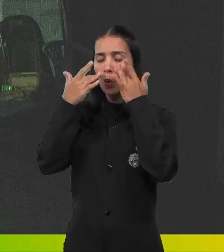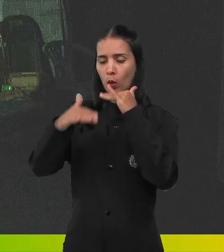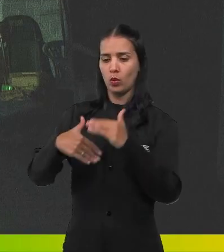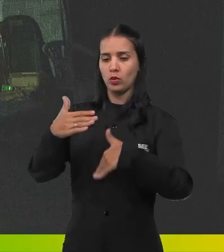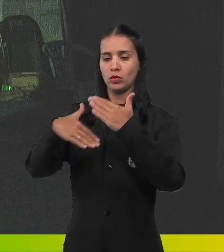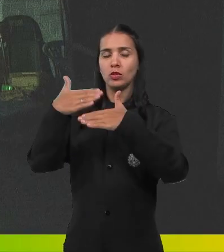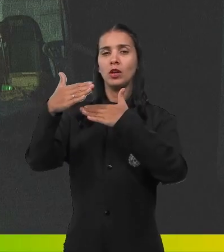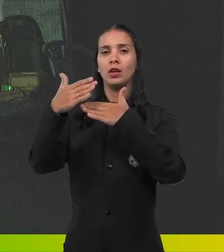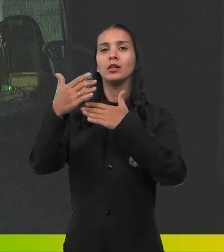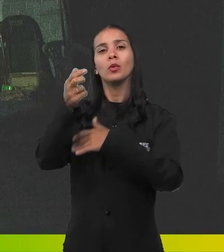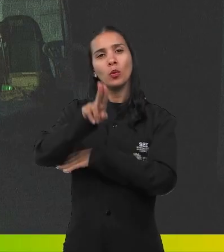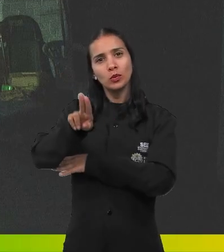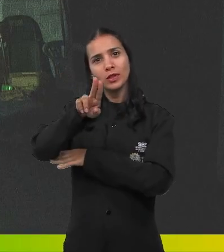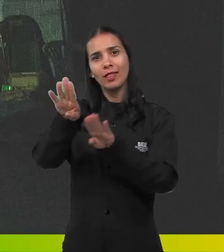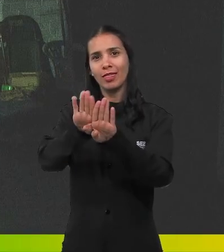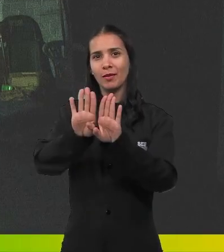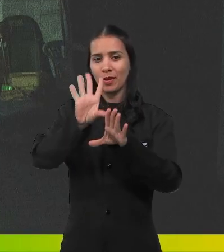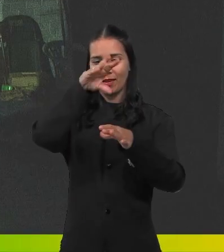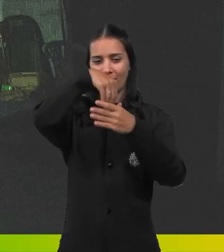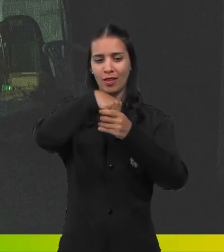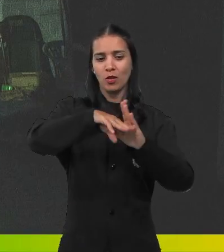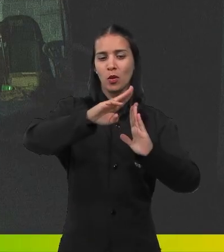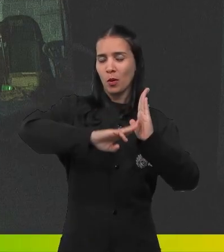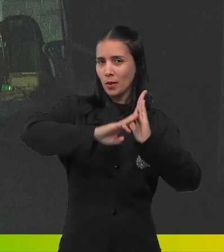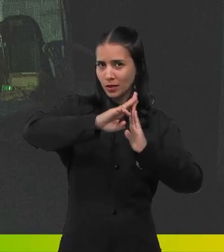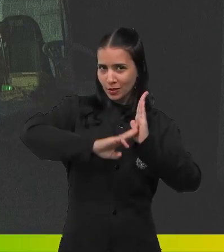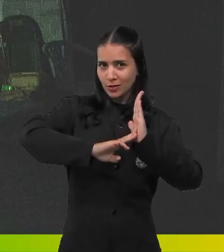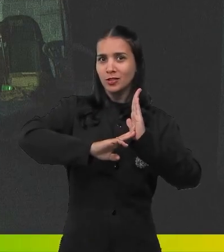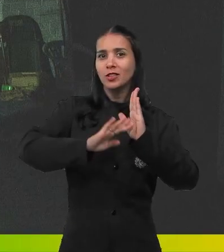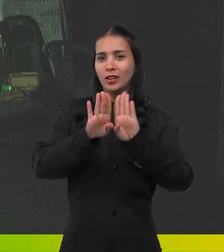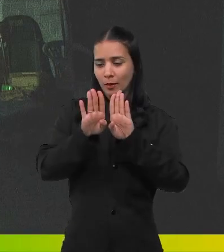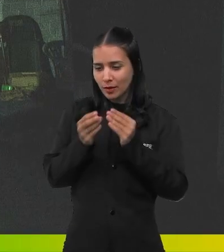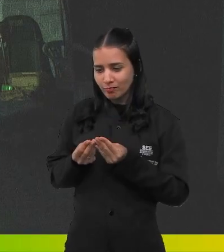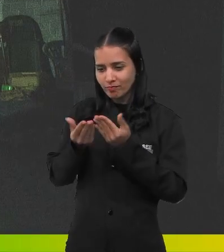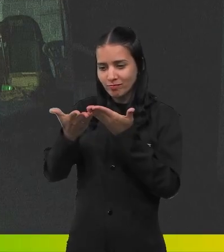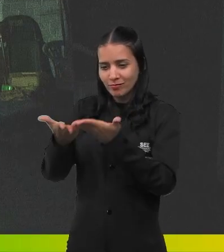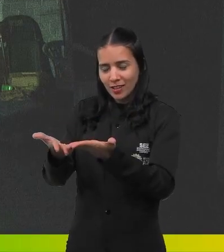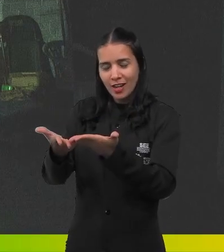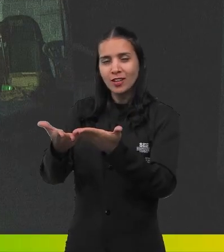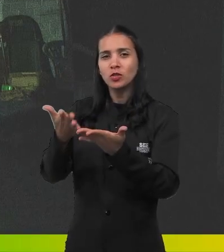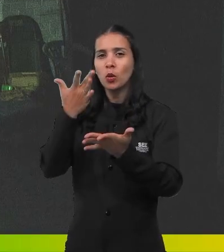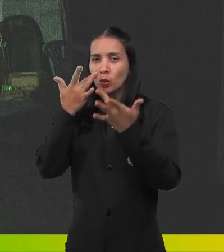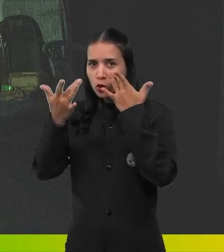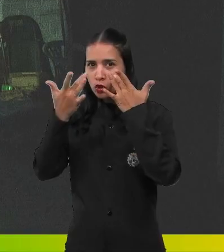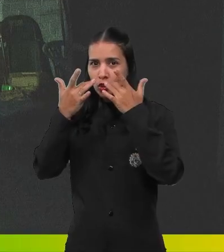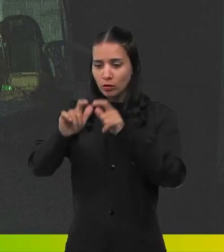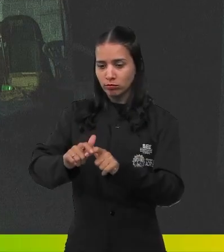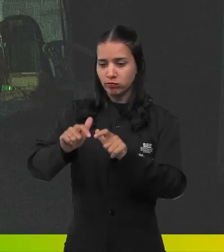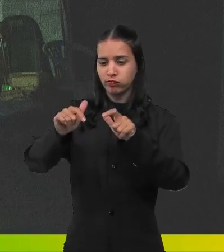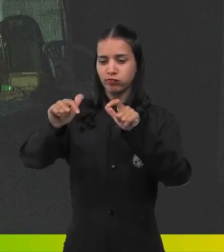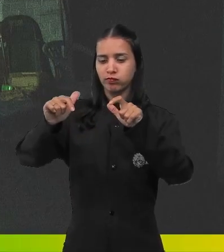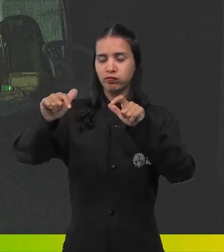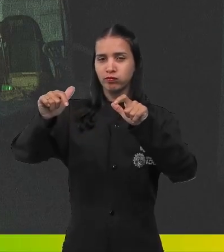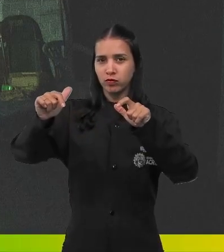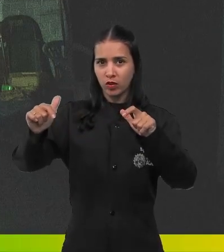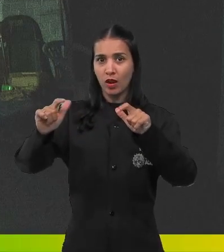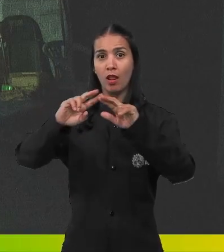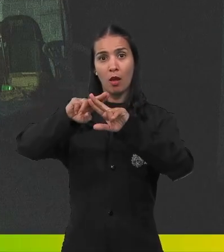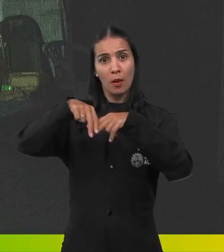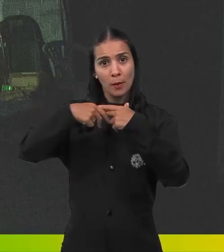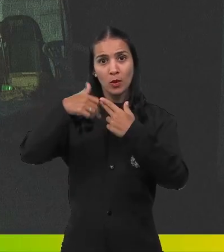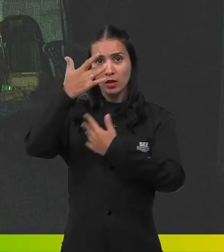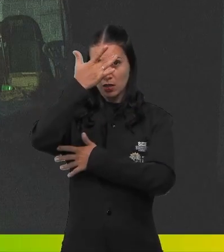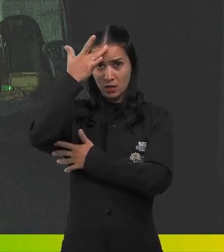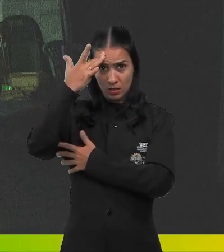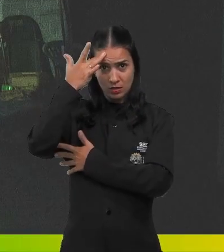do elemento teatral aqui do cenário, colocando esses cenários de grande dimensão, e aí os atores conseguiam